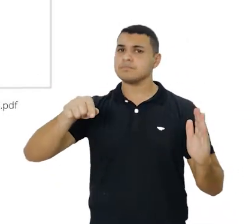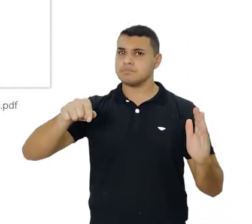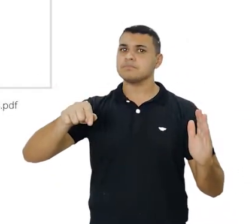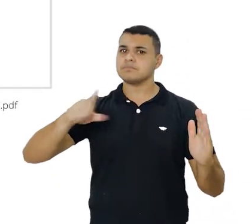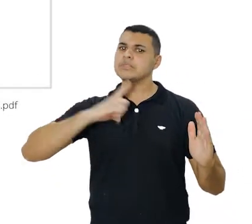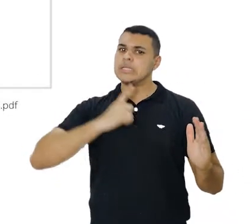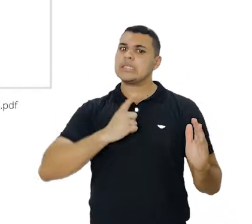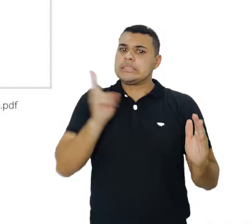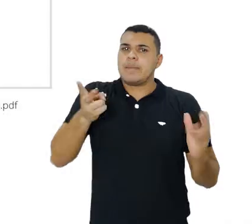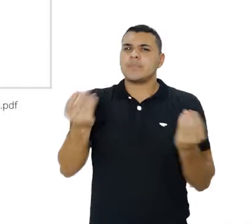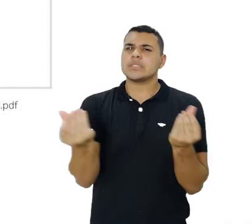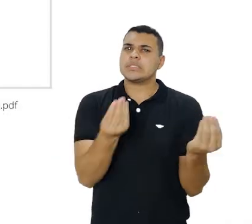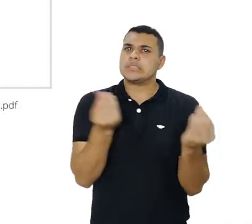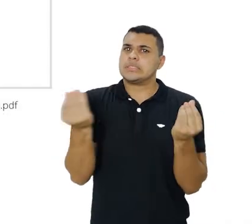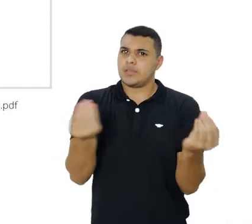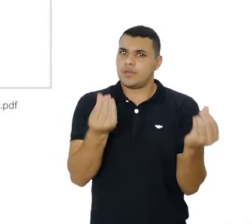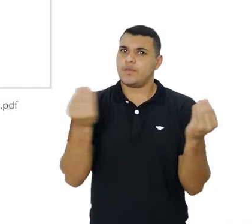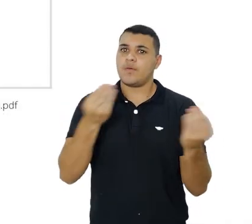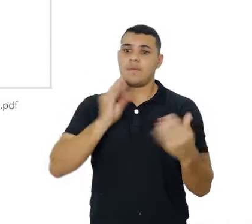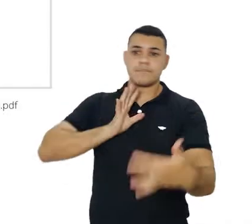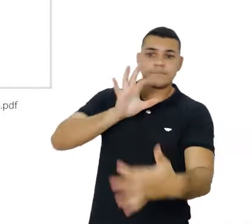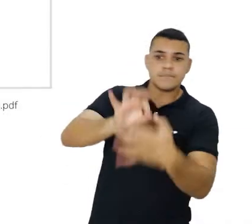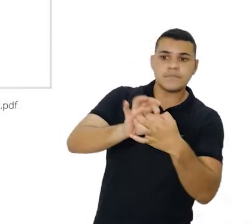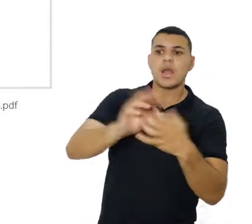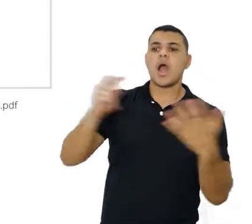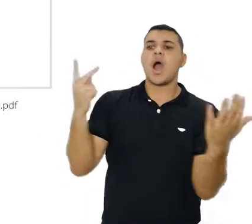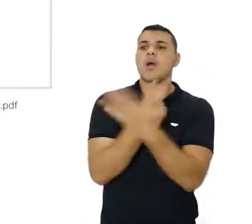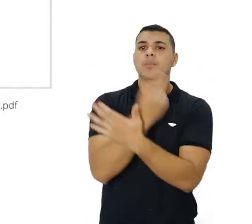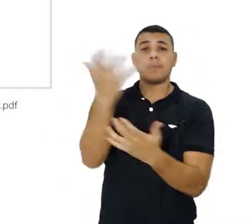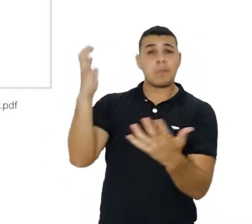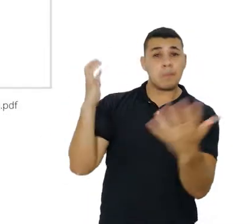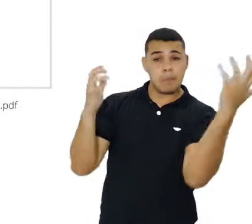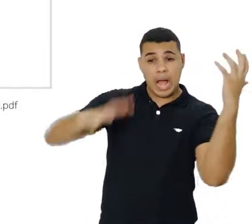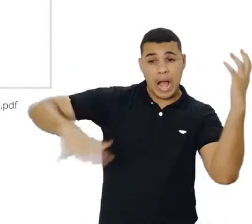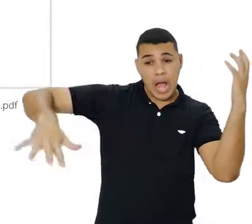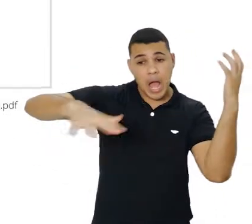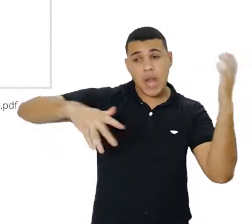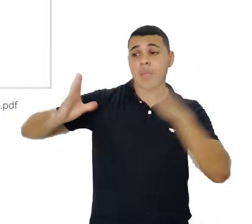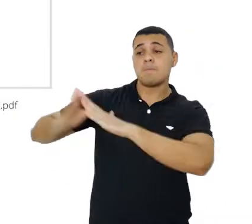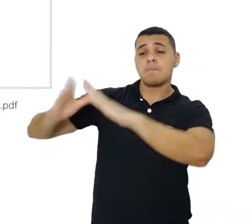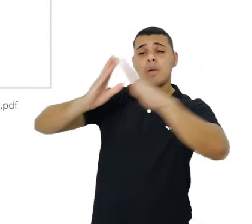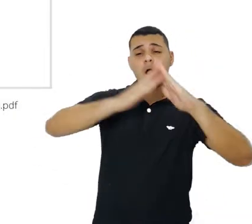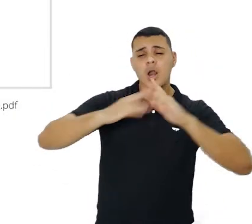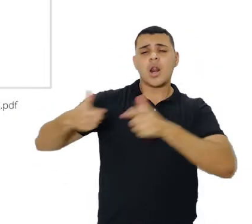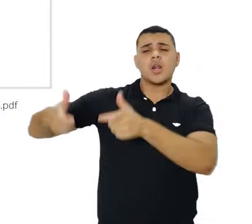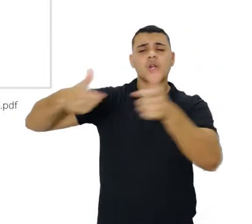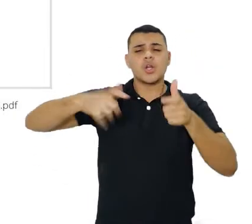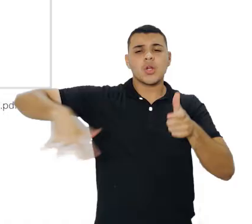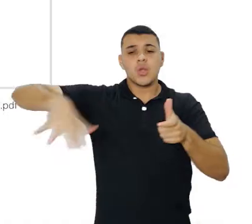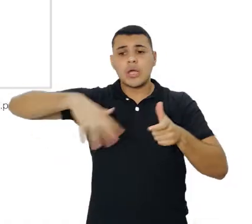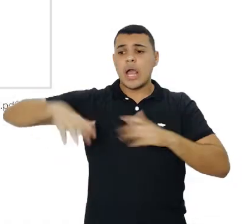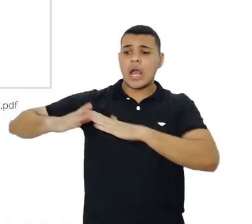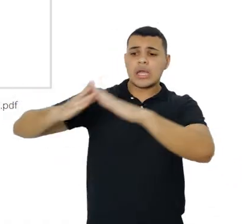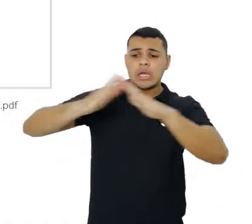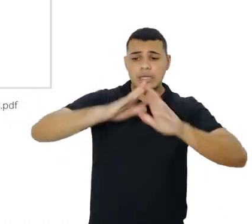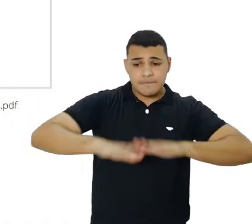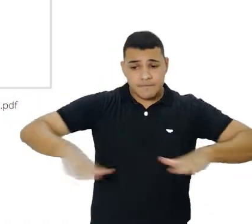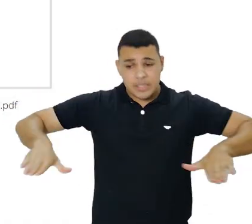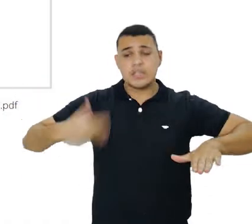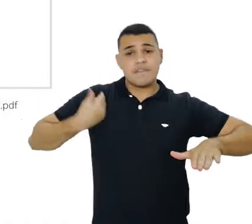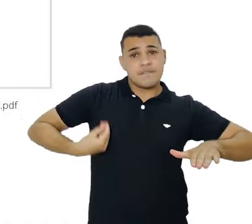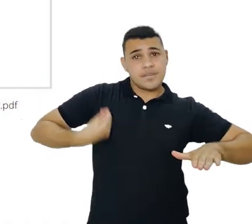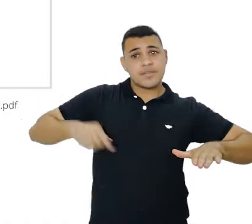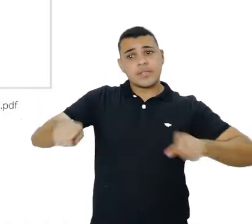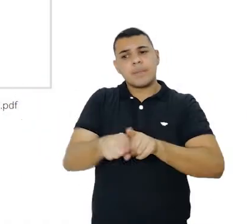um indicador bastante sensível às condições ambientais do meio, né, ambiente em que essas crianças